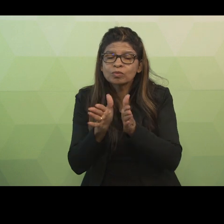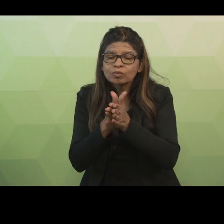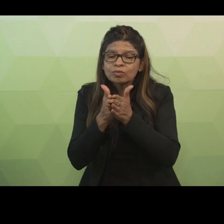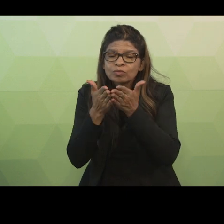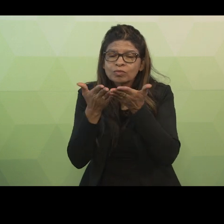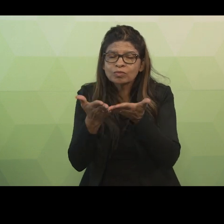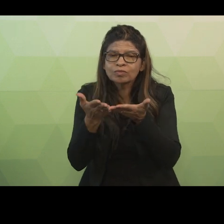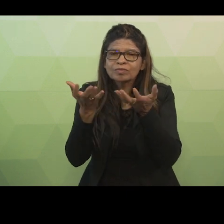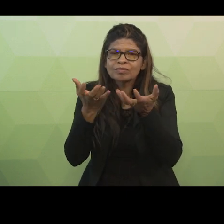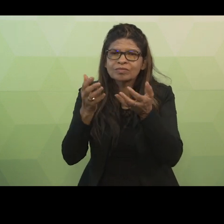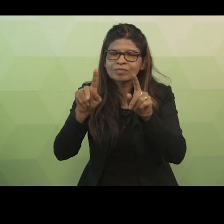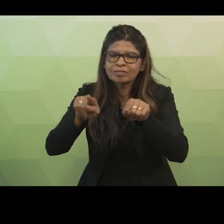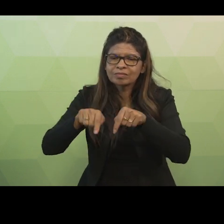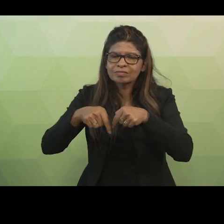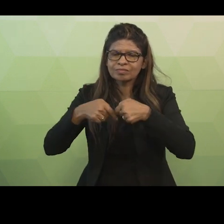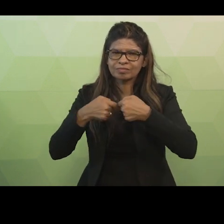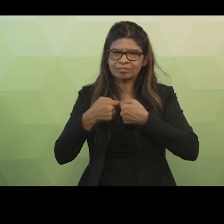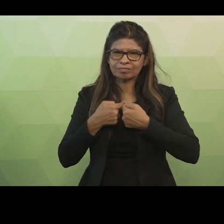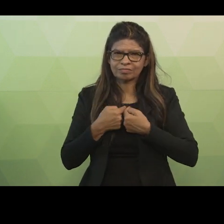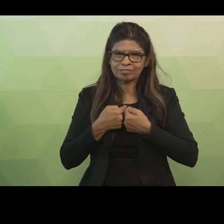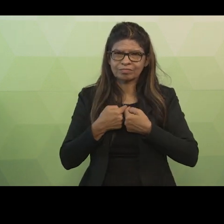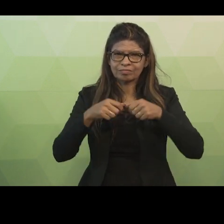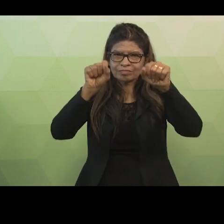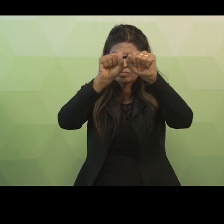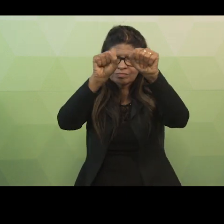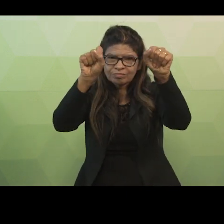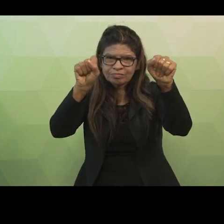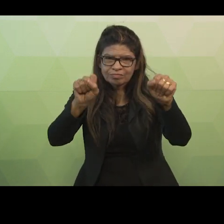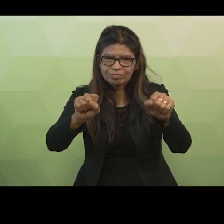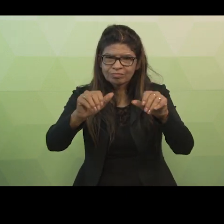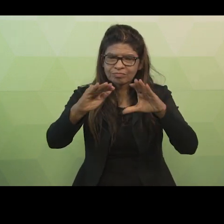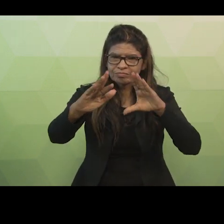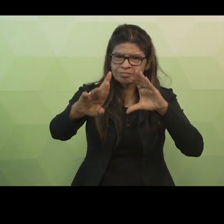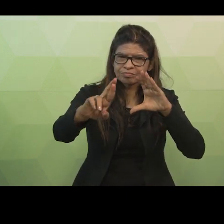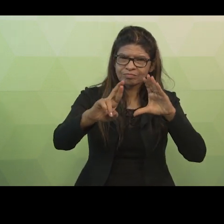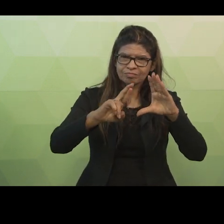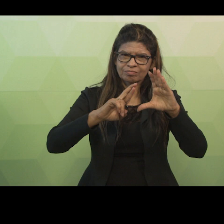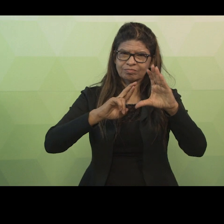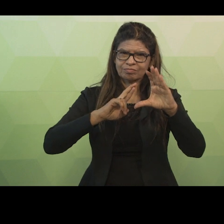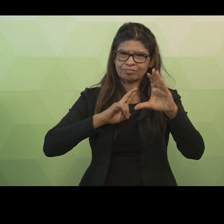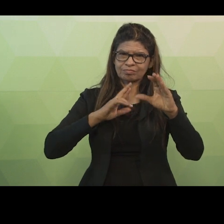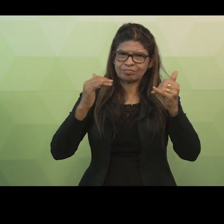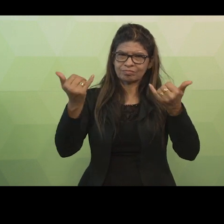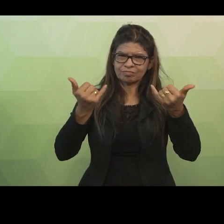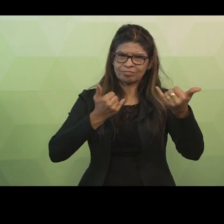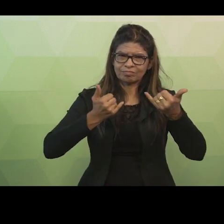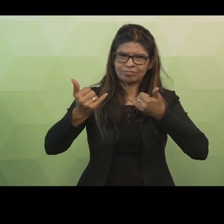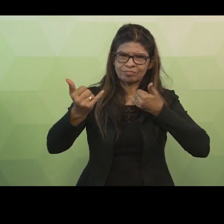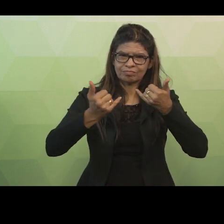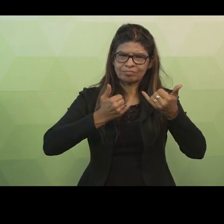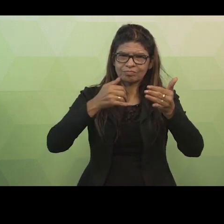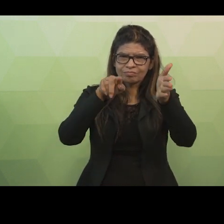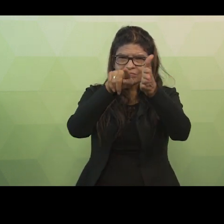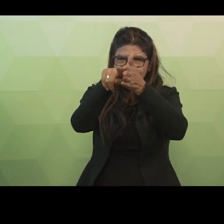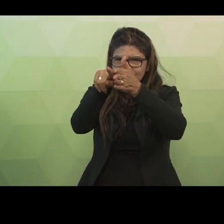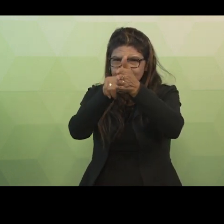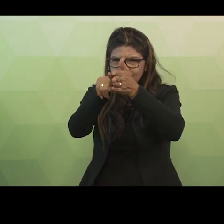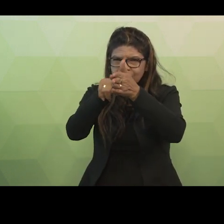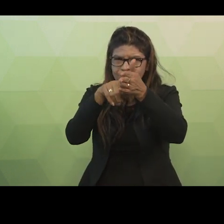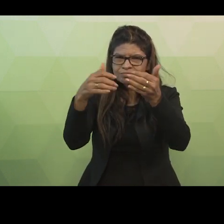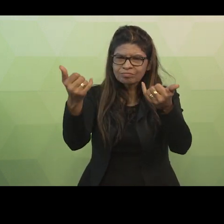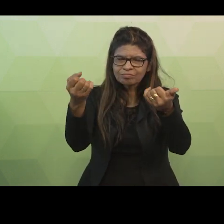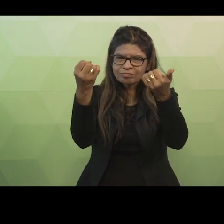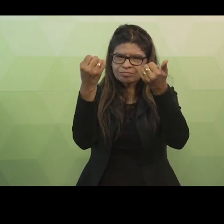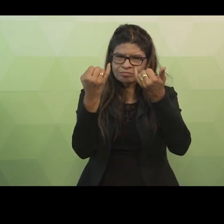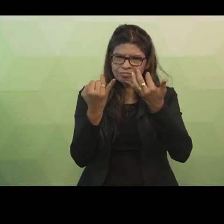banco de dados envia uma mensagem de retorno à interface do usuário com as informações sobre o livro pesquisado. O